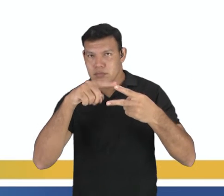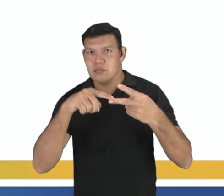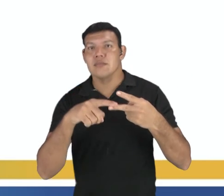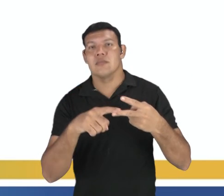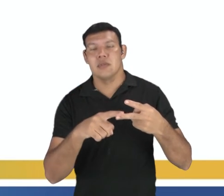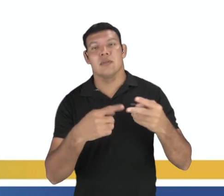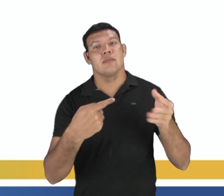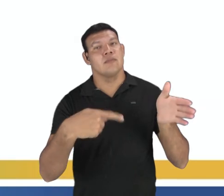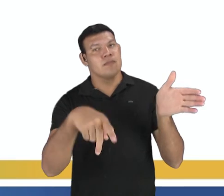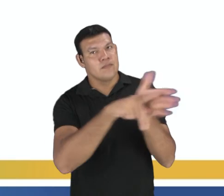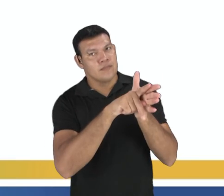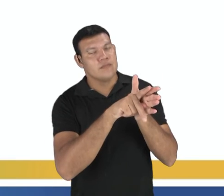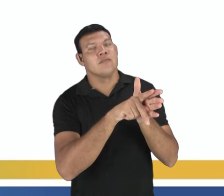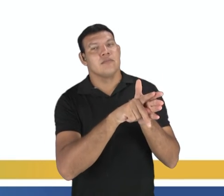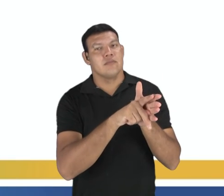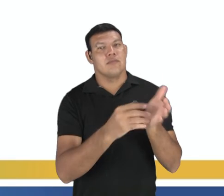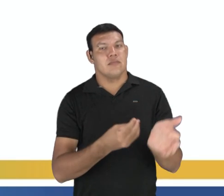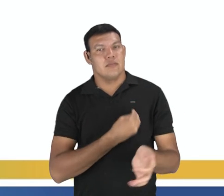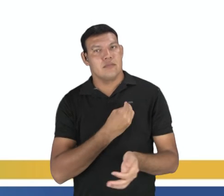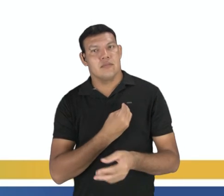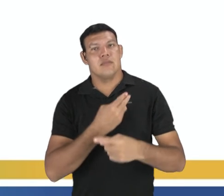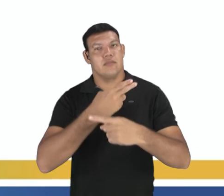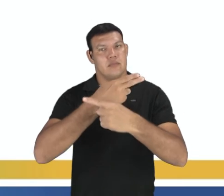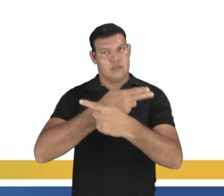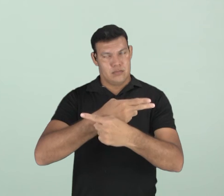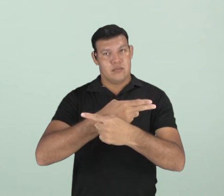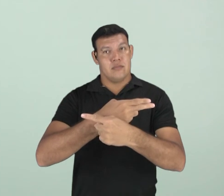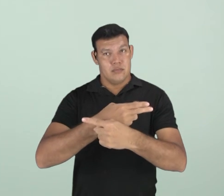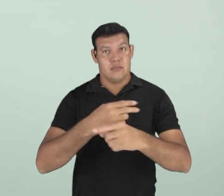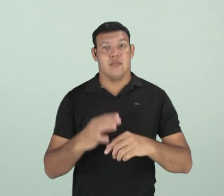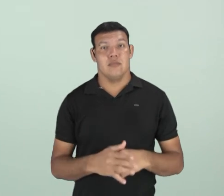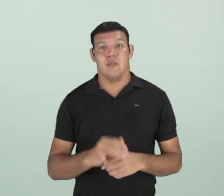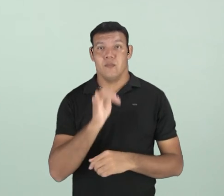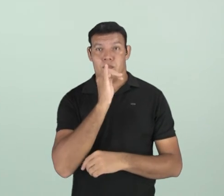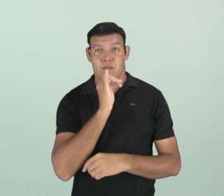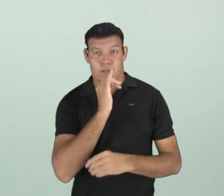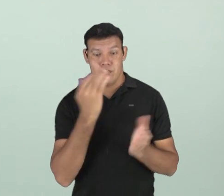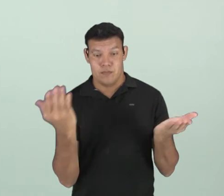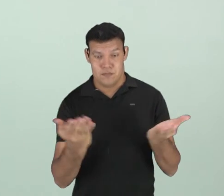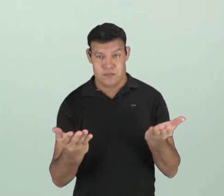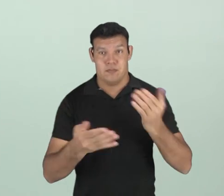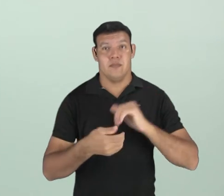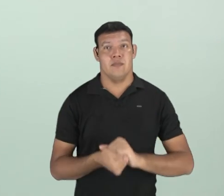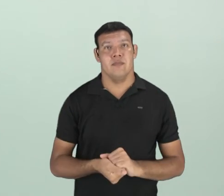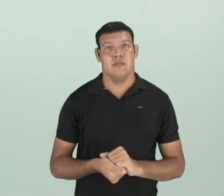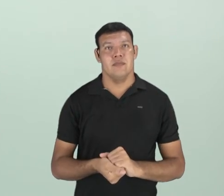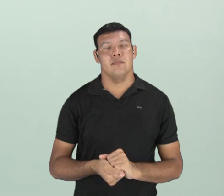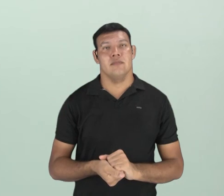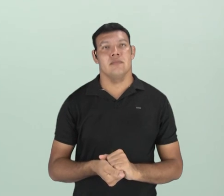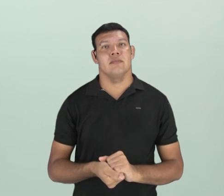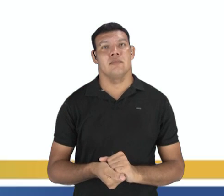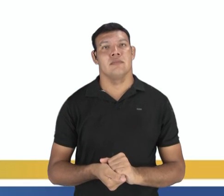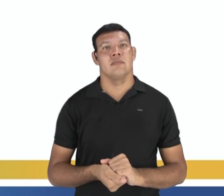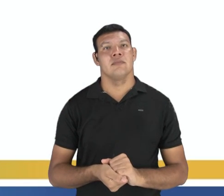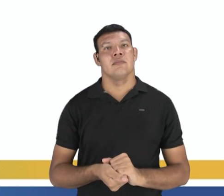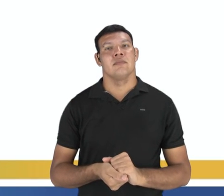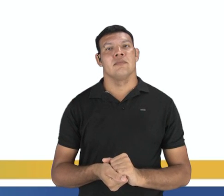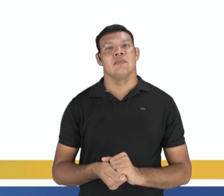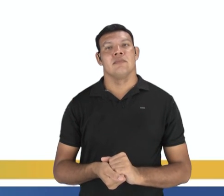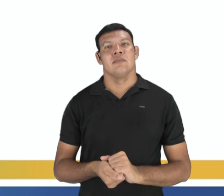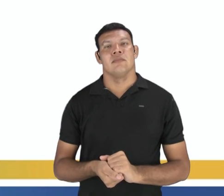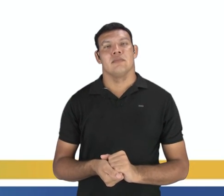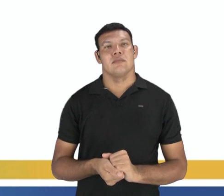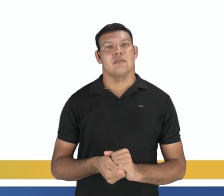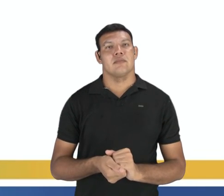de existência para essa situação de inequação. Então, nesse caso, nós vamos ter a intersecção entre essas duas